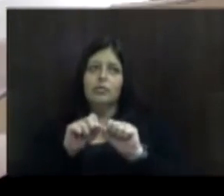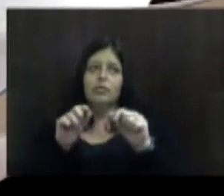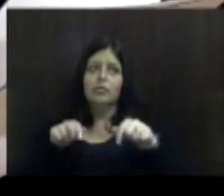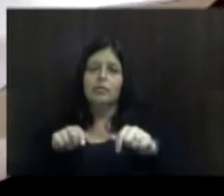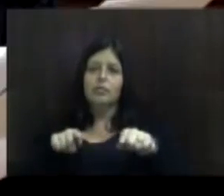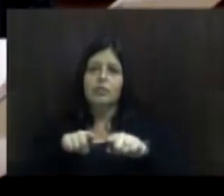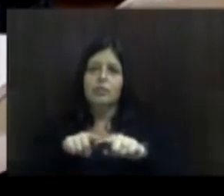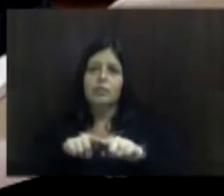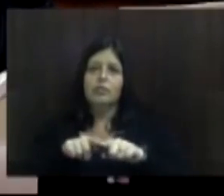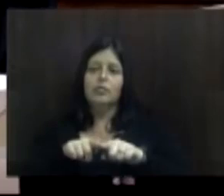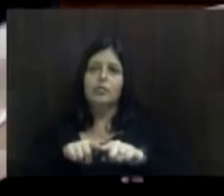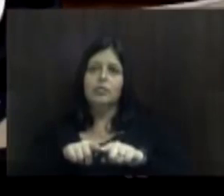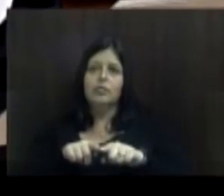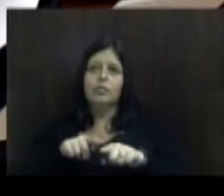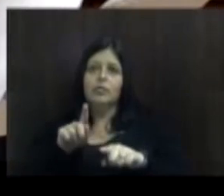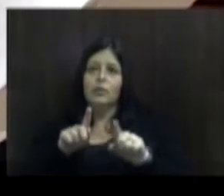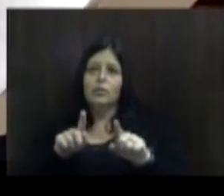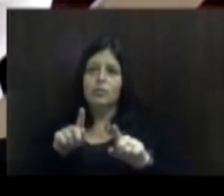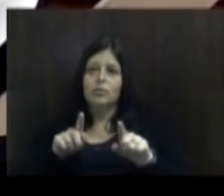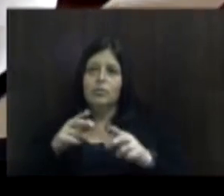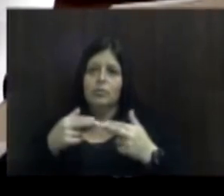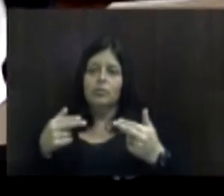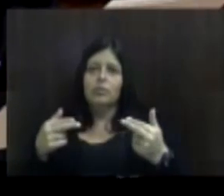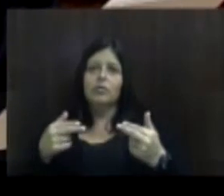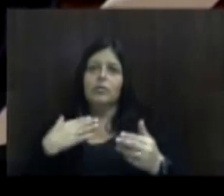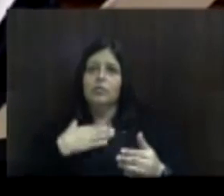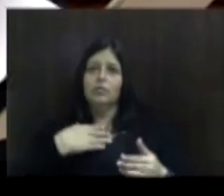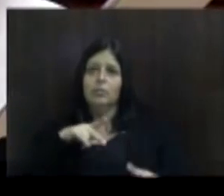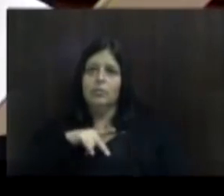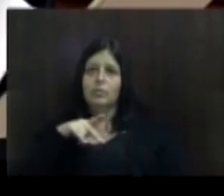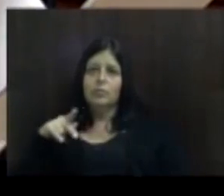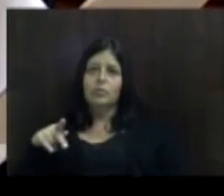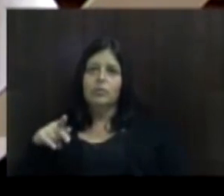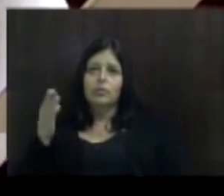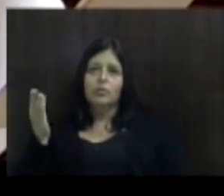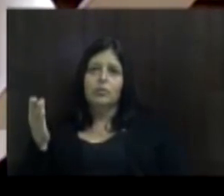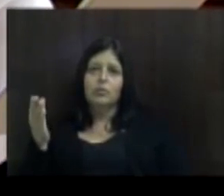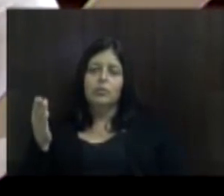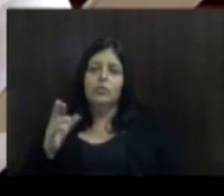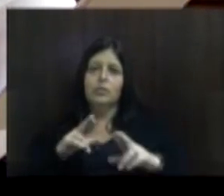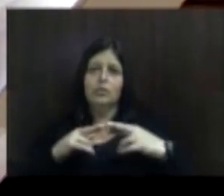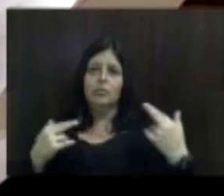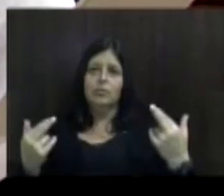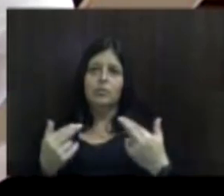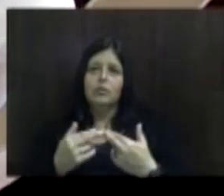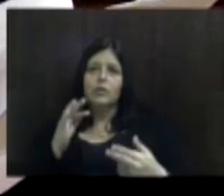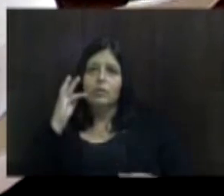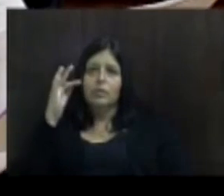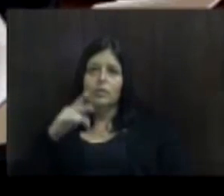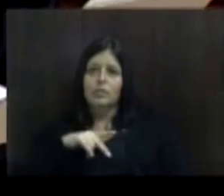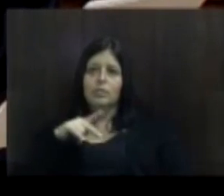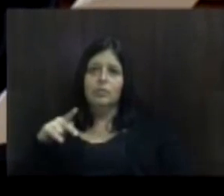também algumas observações saudar aqui a nossa presidenta eh no Exercício daa sessão futura Presidente desta casa